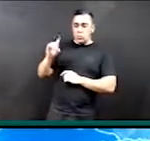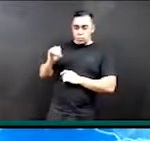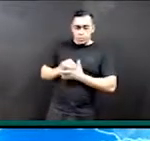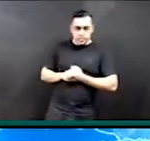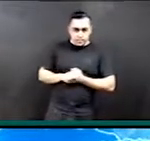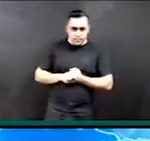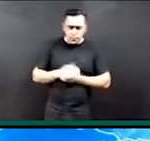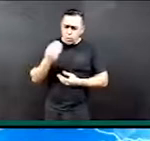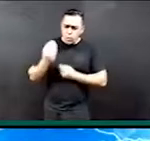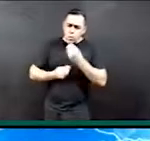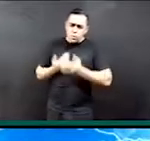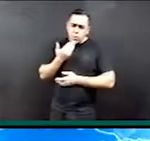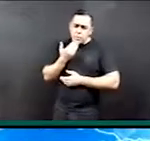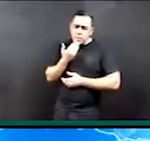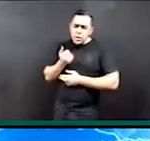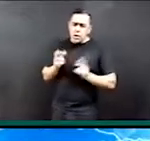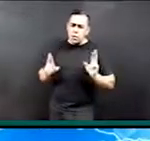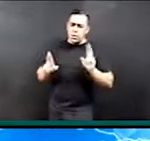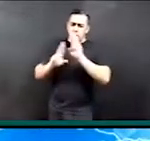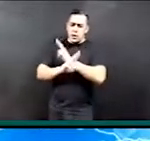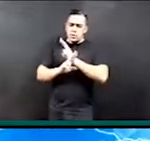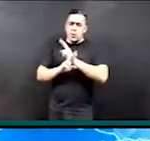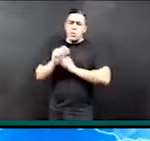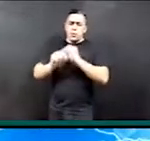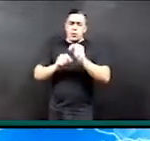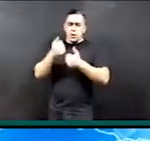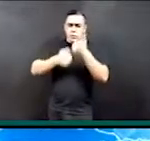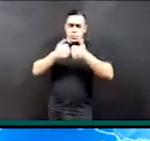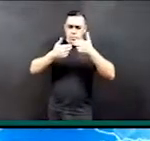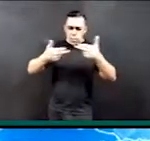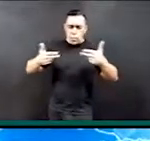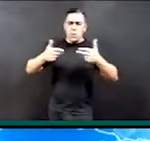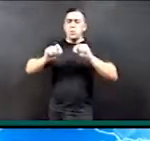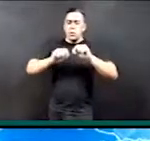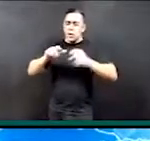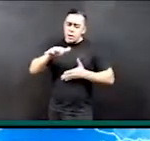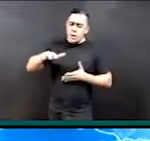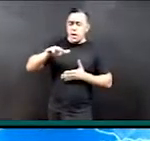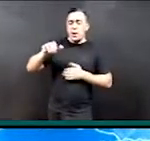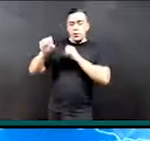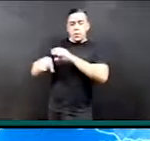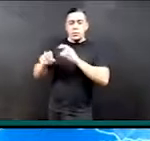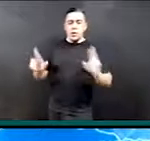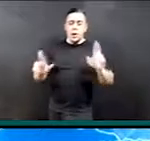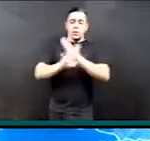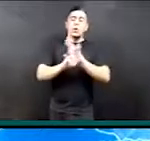Como podemos melhorar a relação do esporte e da educação? Como que eu consigo fazer essa relação entre as